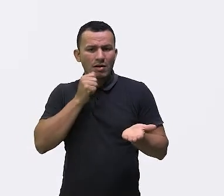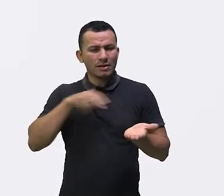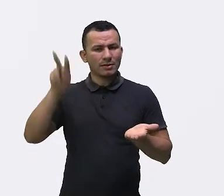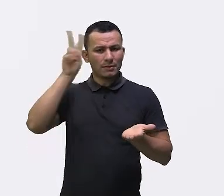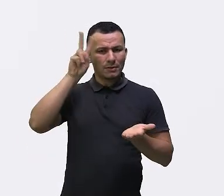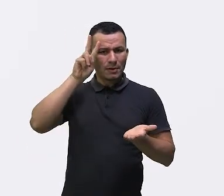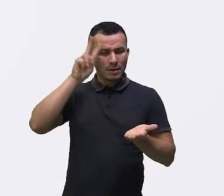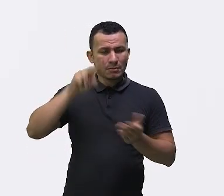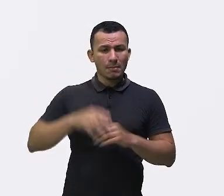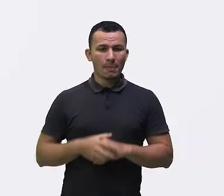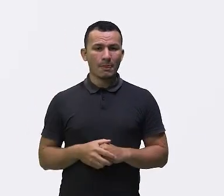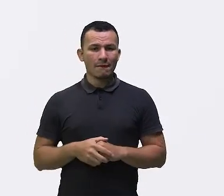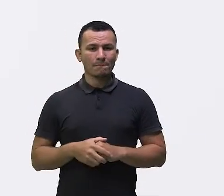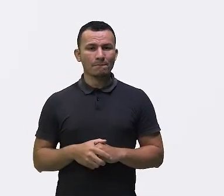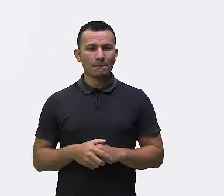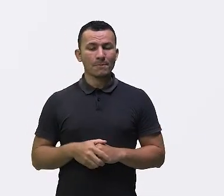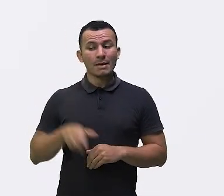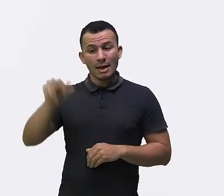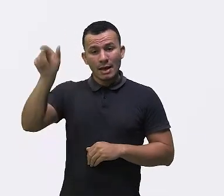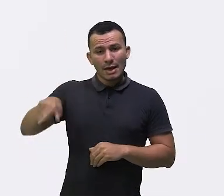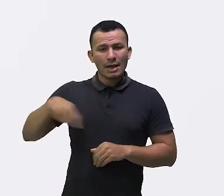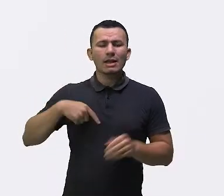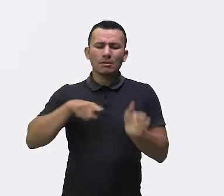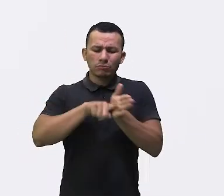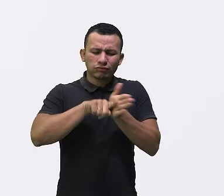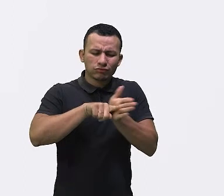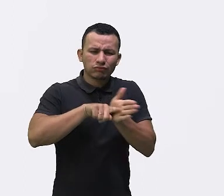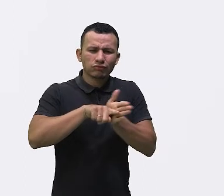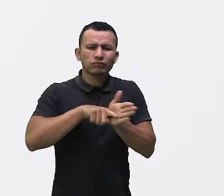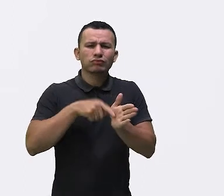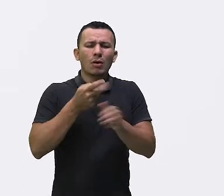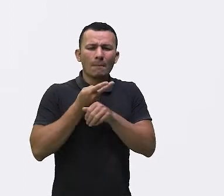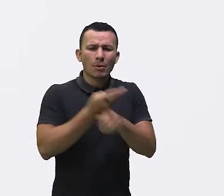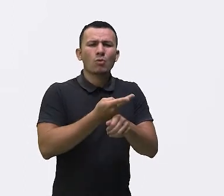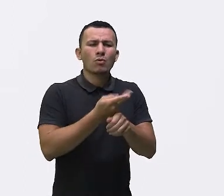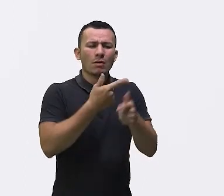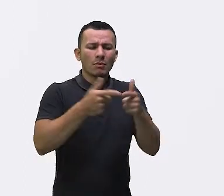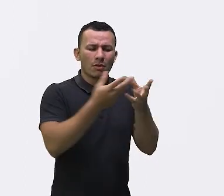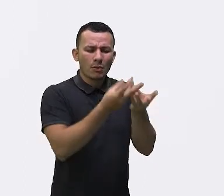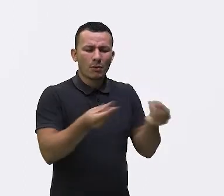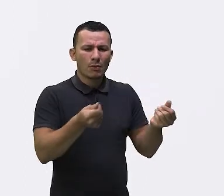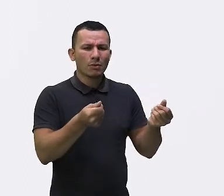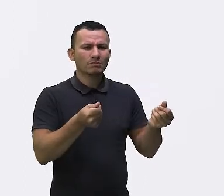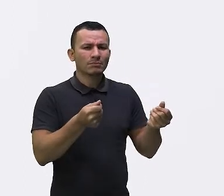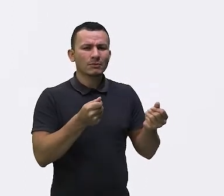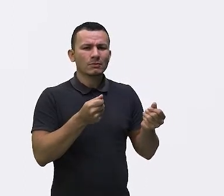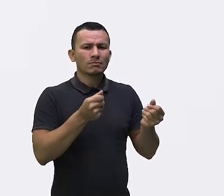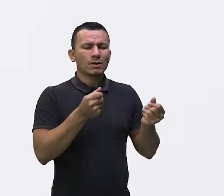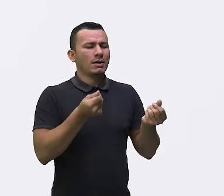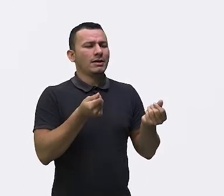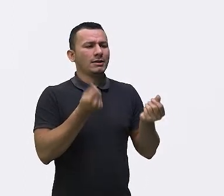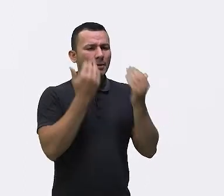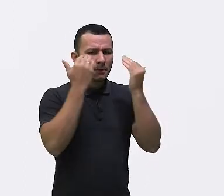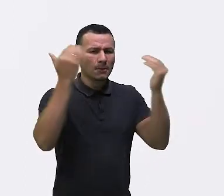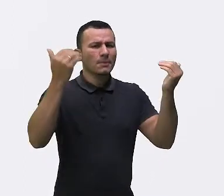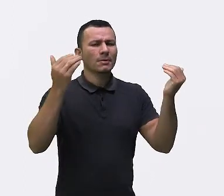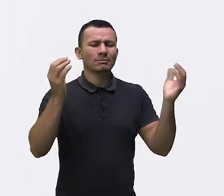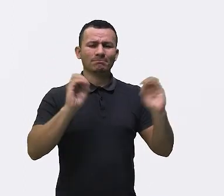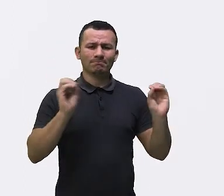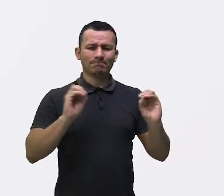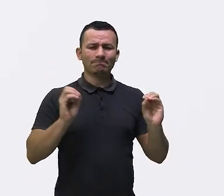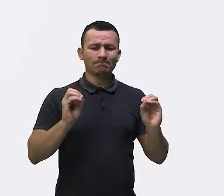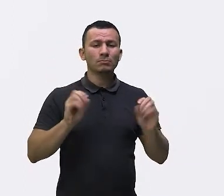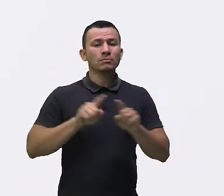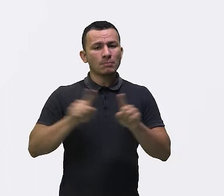solução encontrada por esse autor não tenha ganhado concretude ou tenha ganhado uma concretude fiel não a